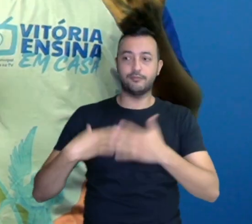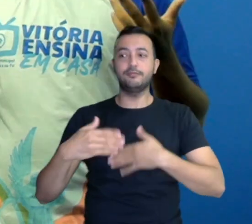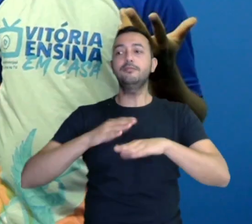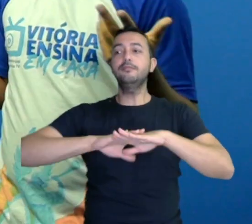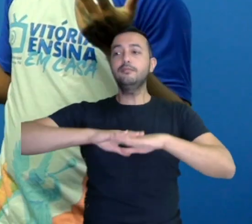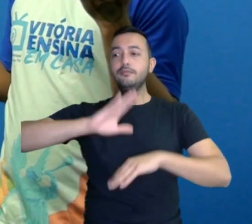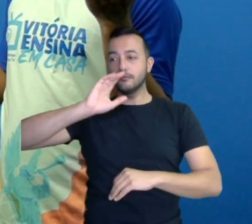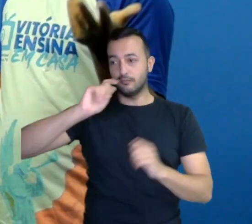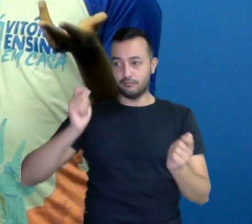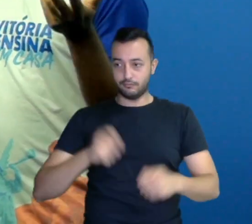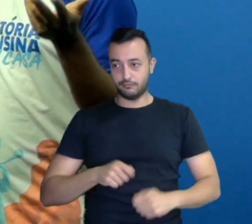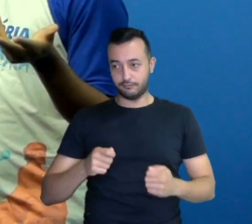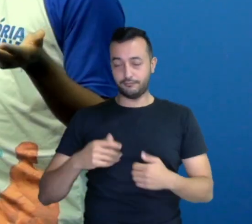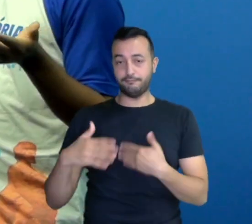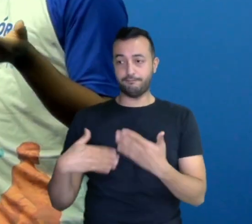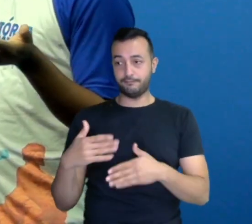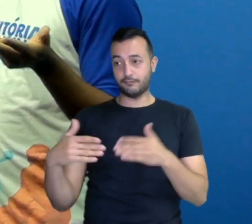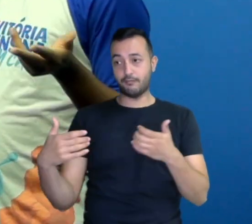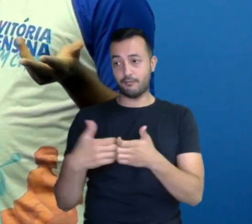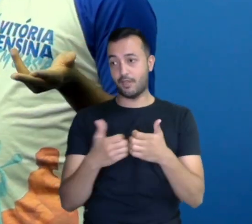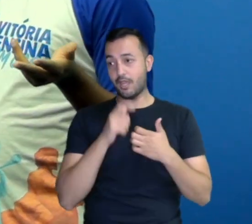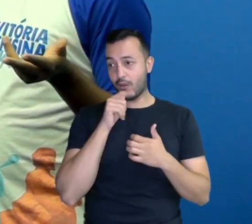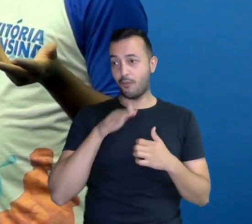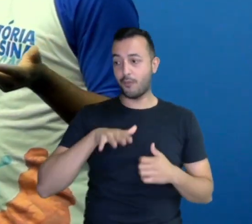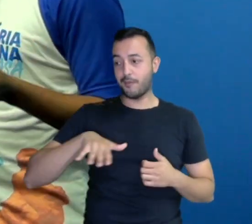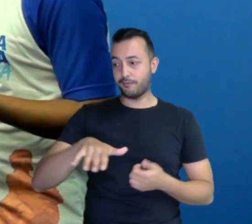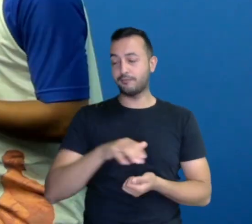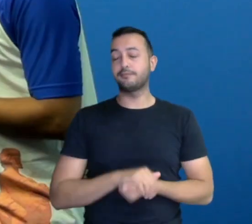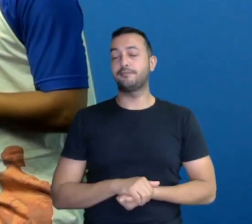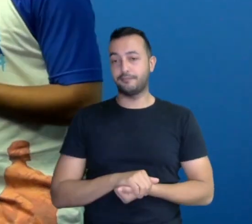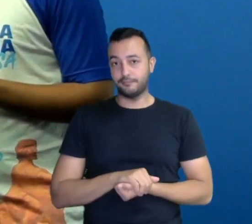maioria desenvolve à margem dos rios.